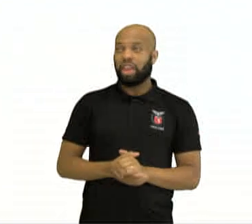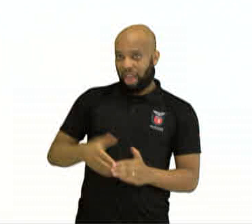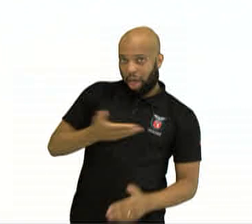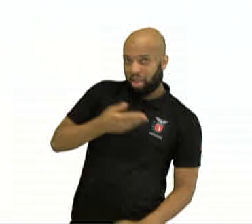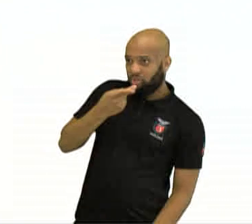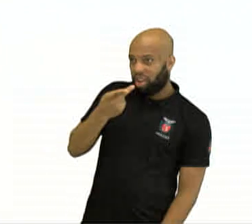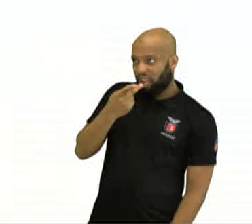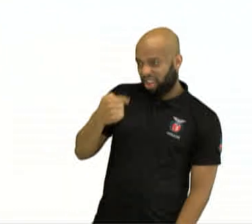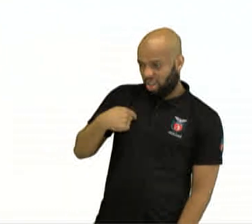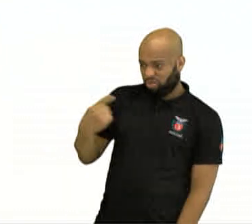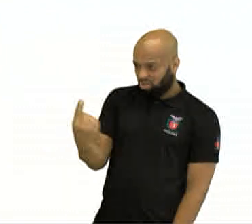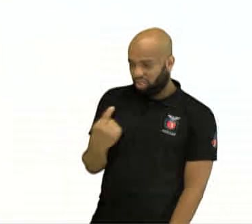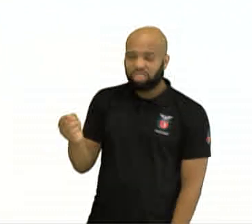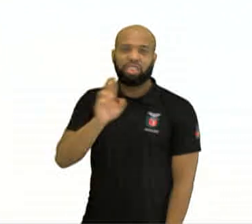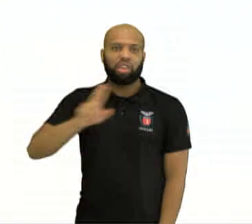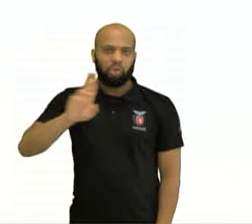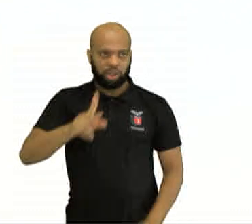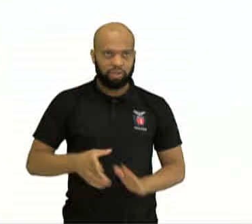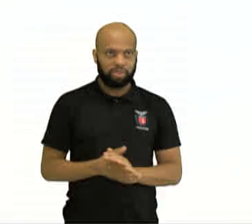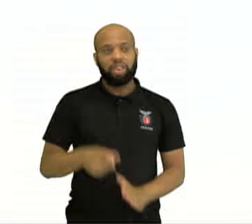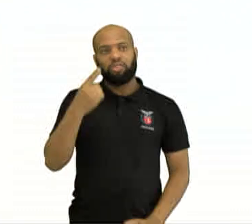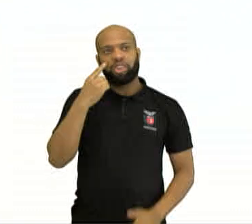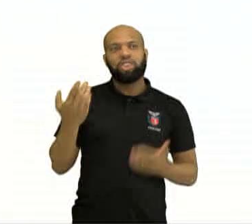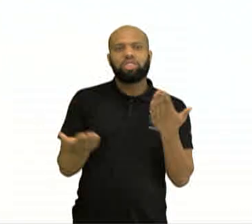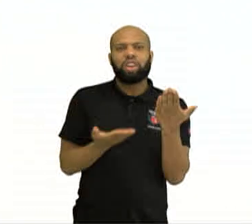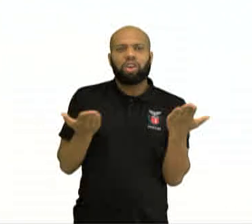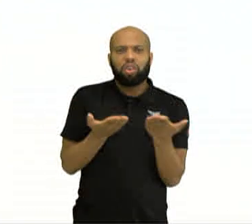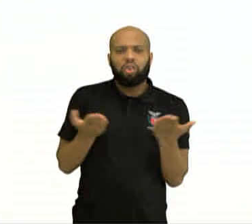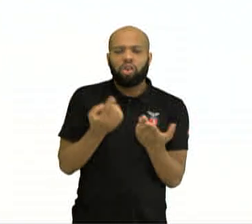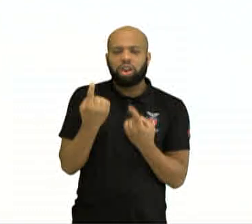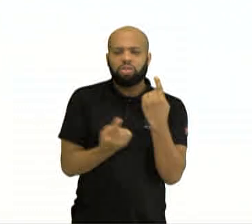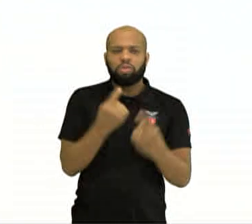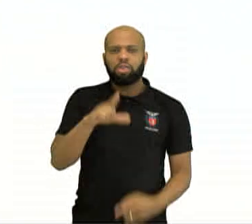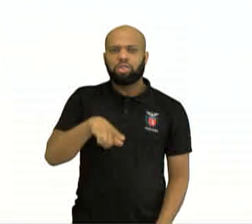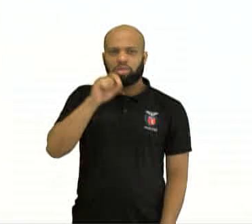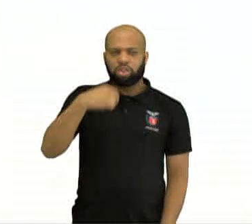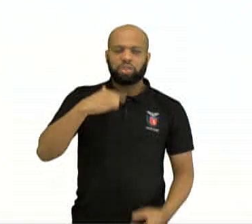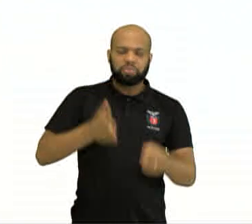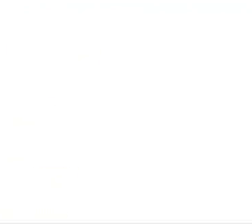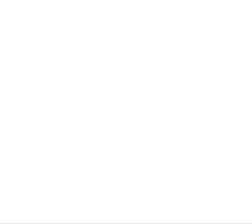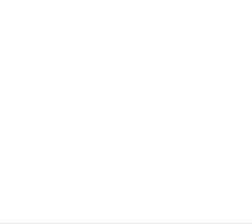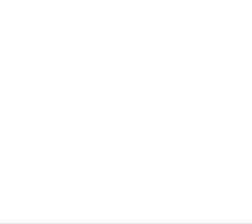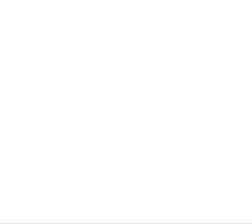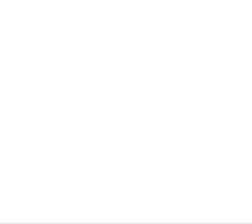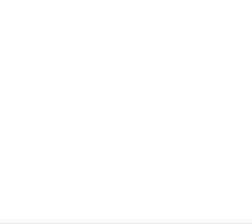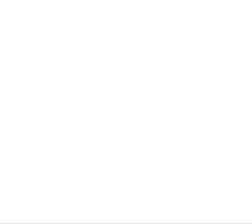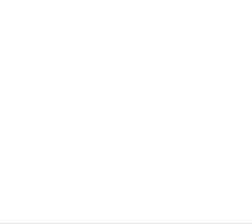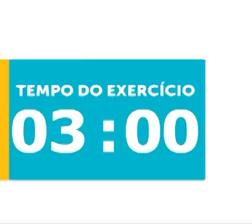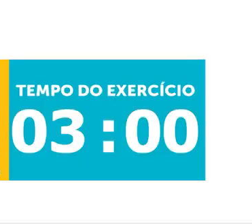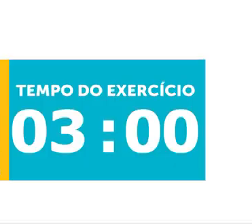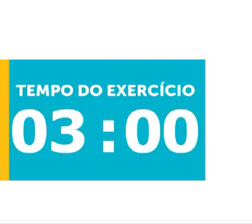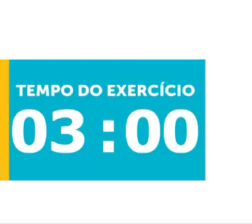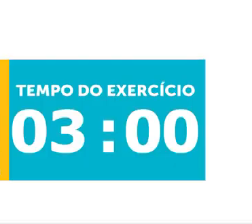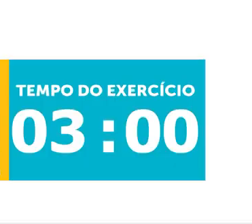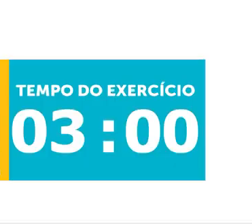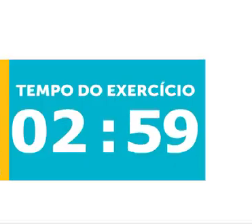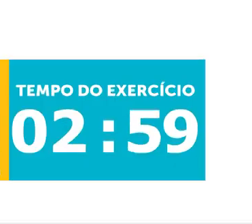só. Verifica aí. Qual opção você vai marcar? Voltamos a seguir.